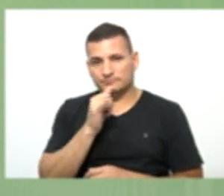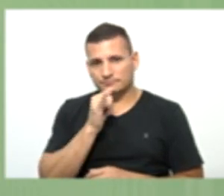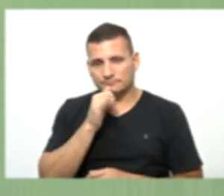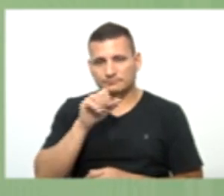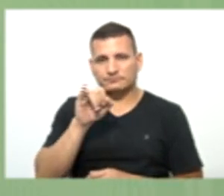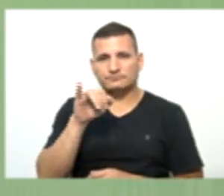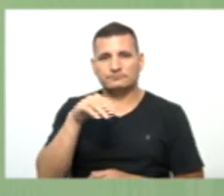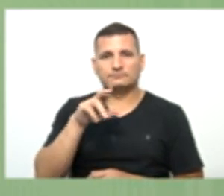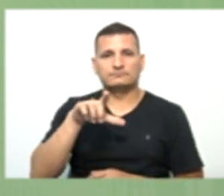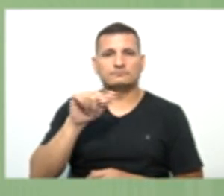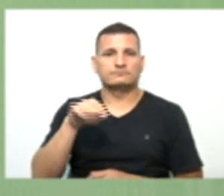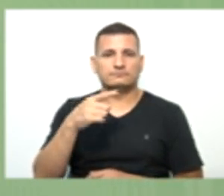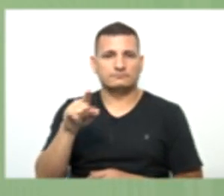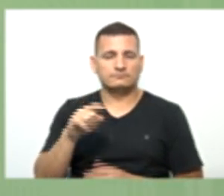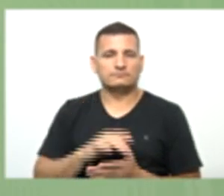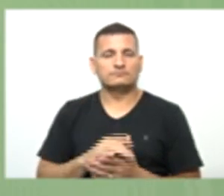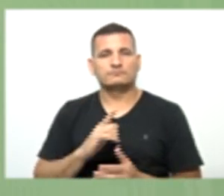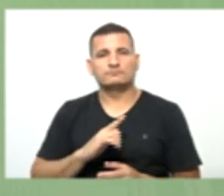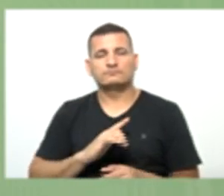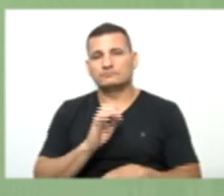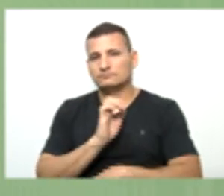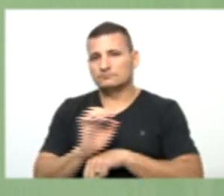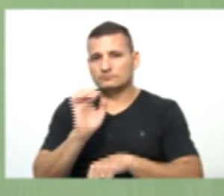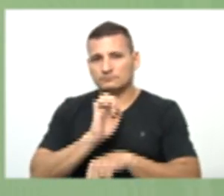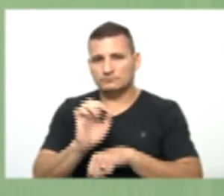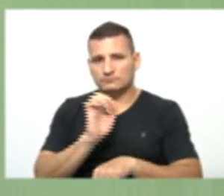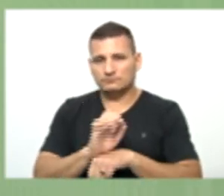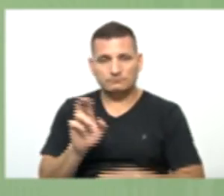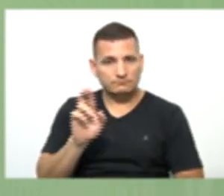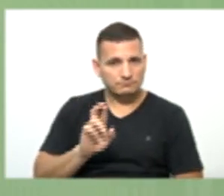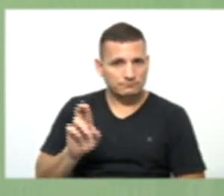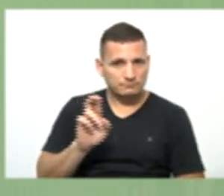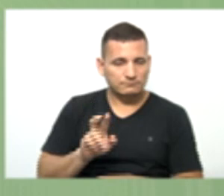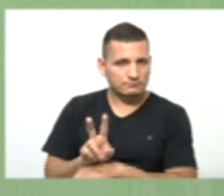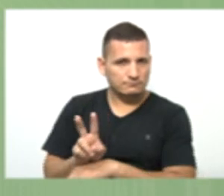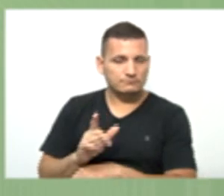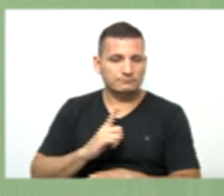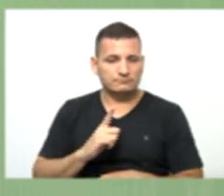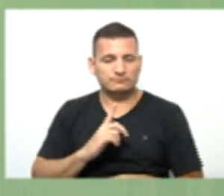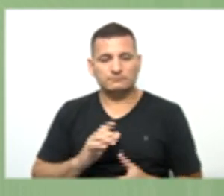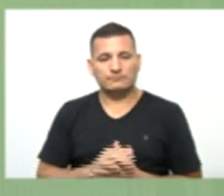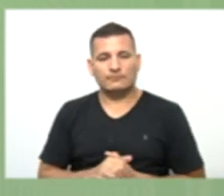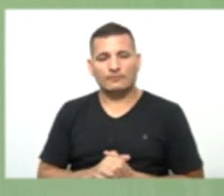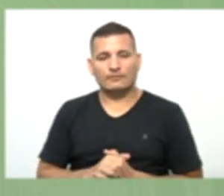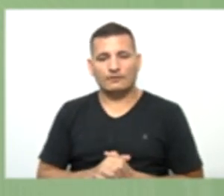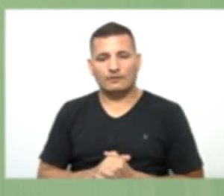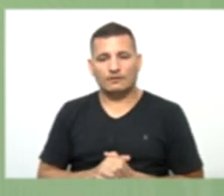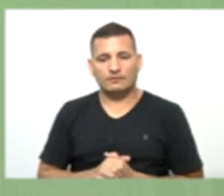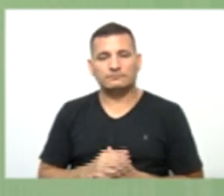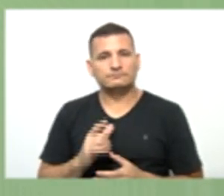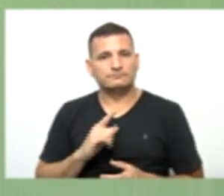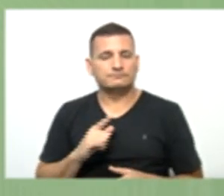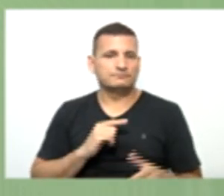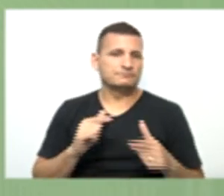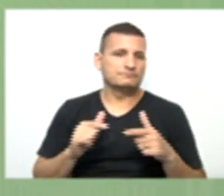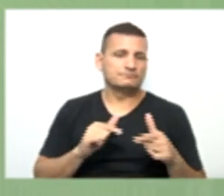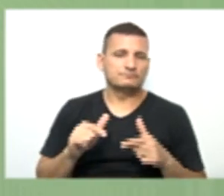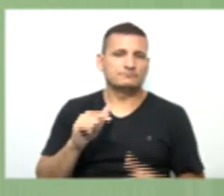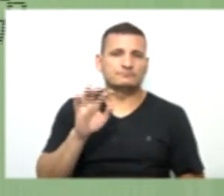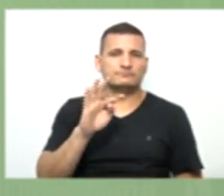você tem também o estágio supervisionado, temos ainda o trabalho de conclusão de